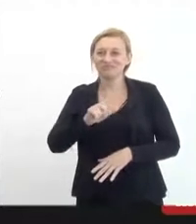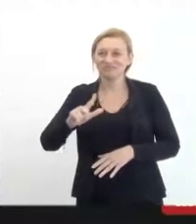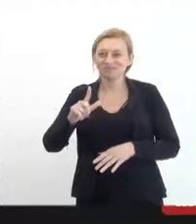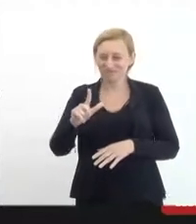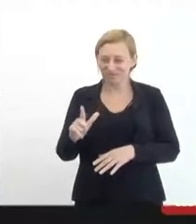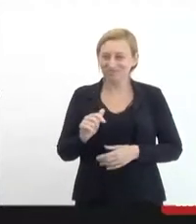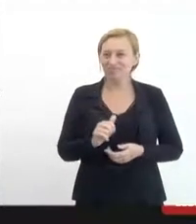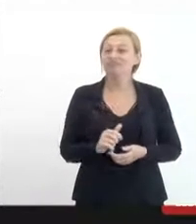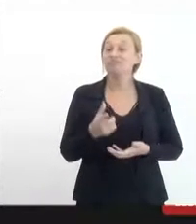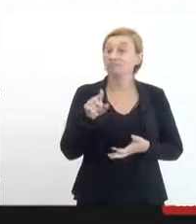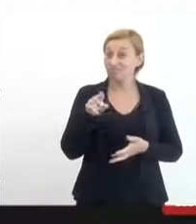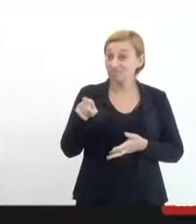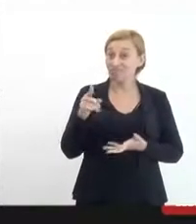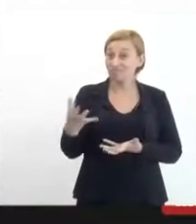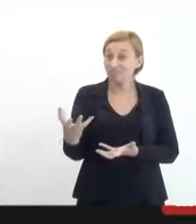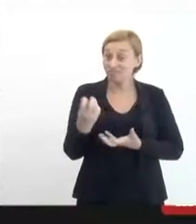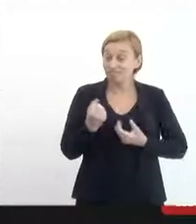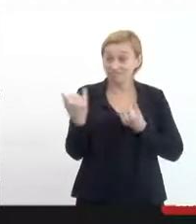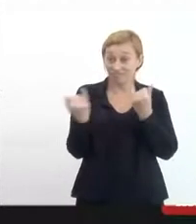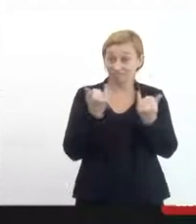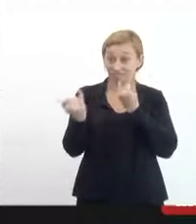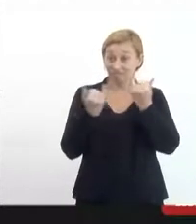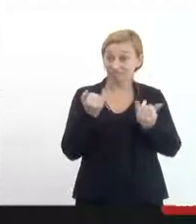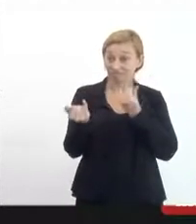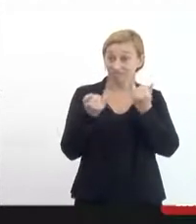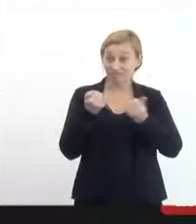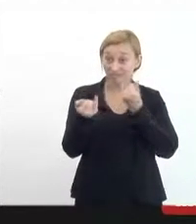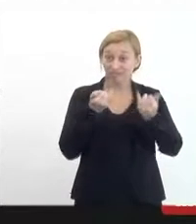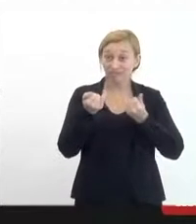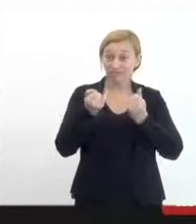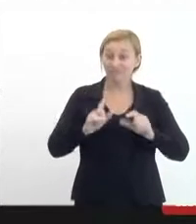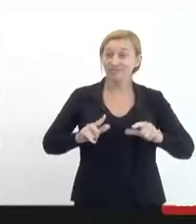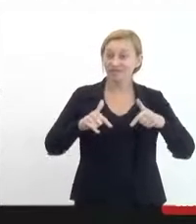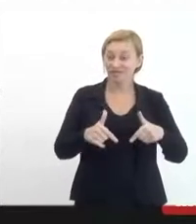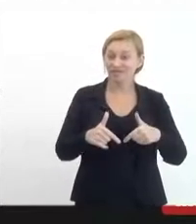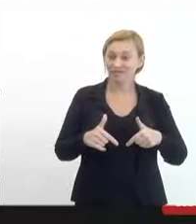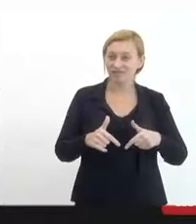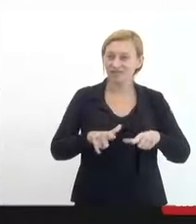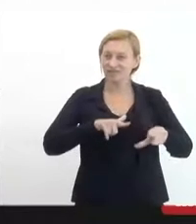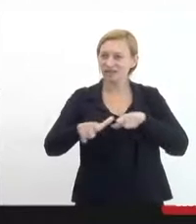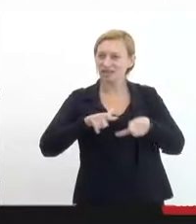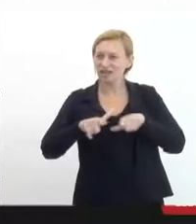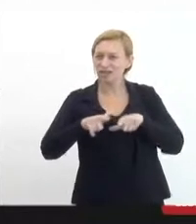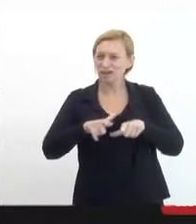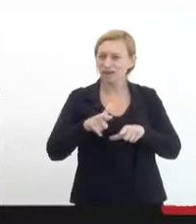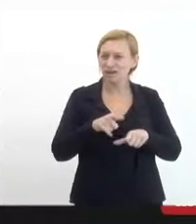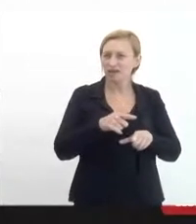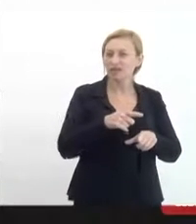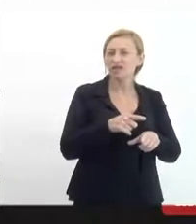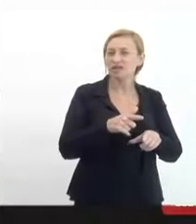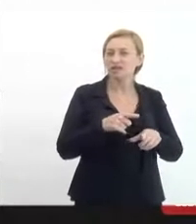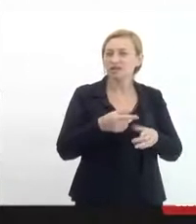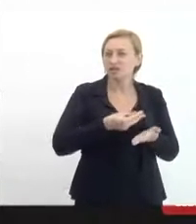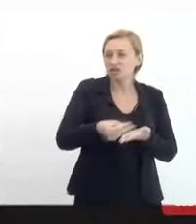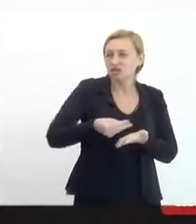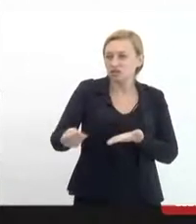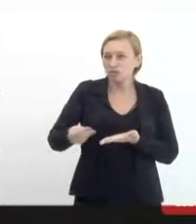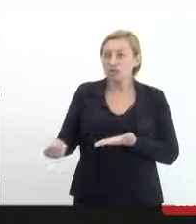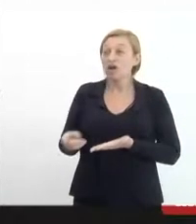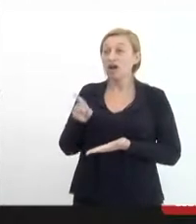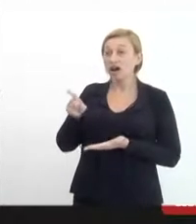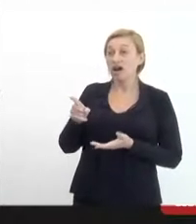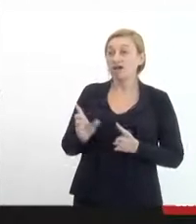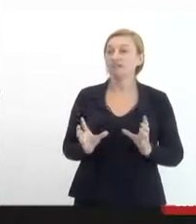ela recebe a informação e essa operação ela é praticada pela distribuidora, nós entendemos que cabe à